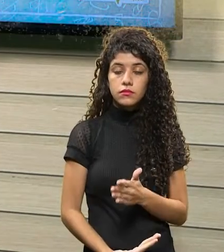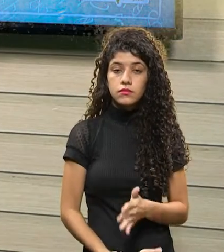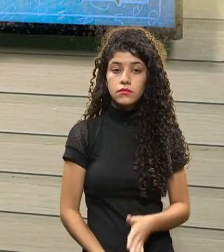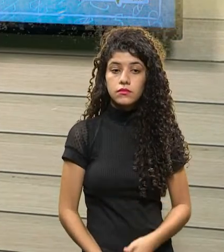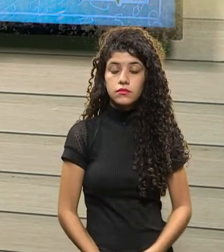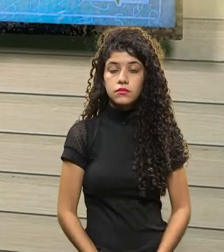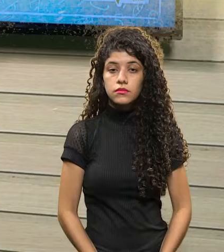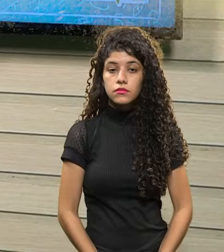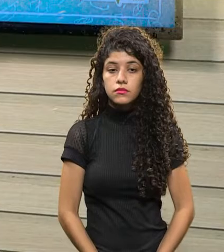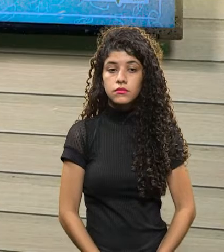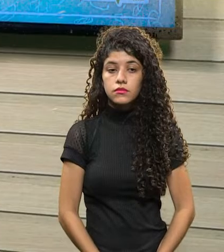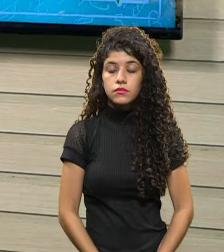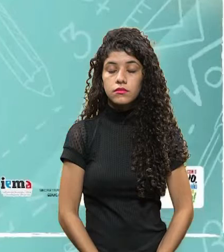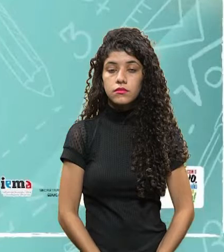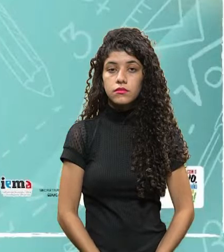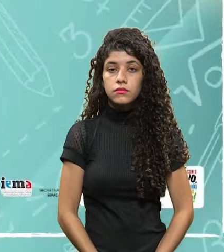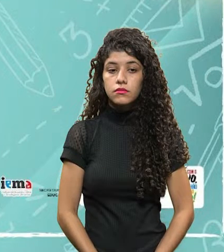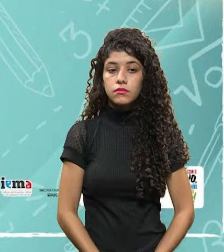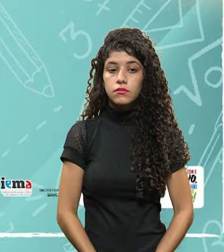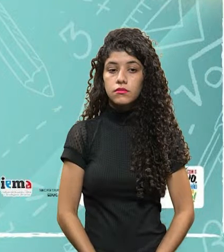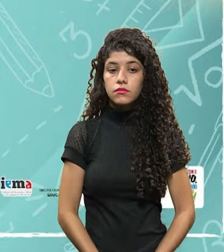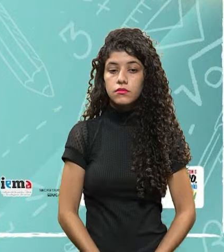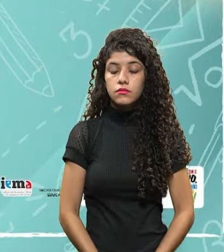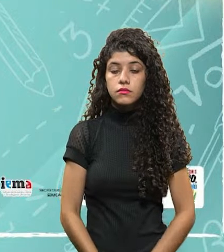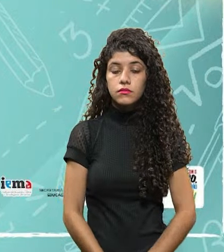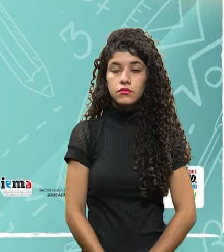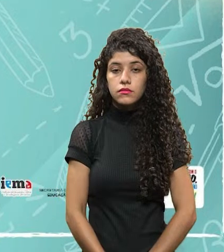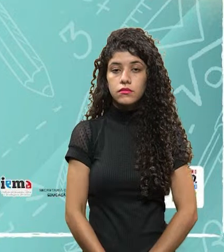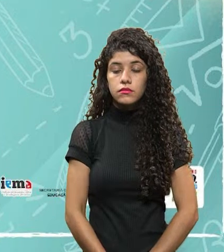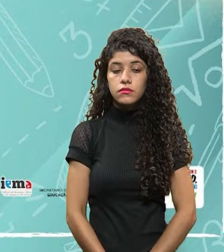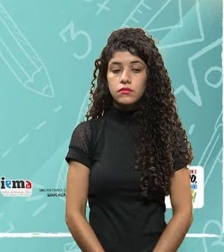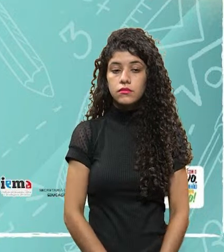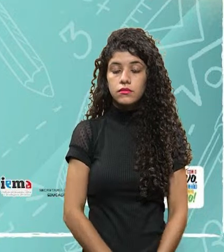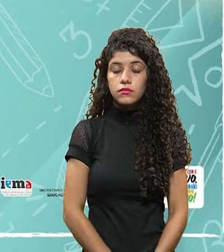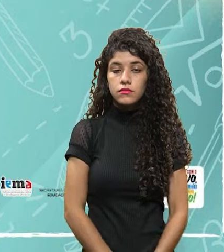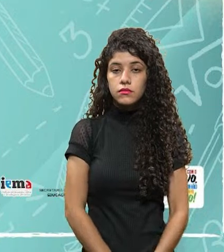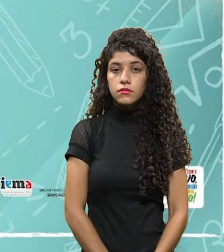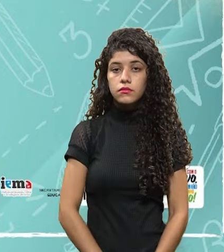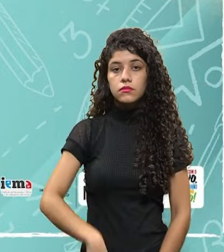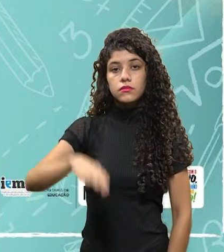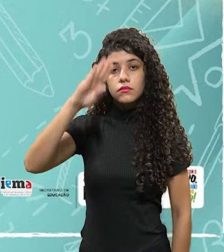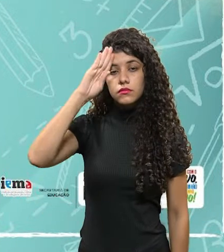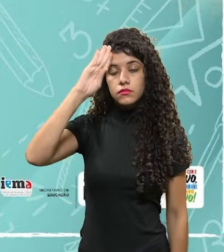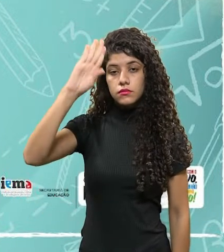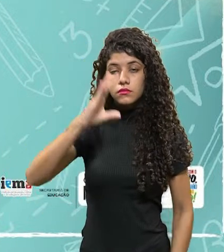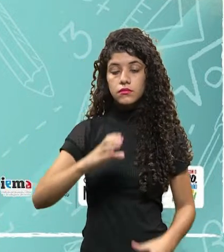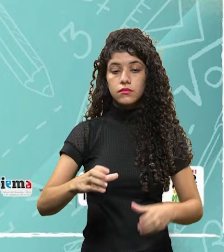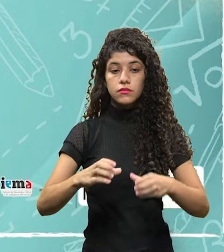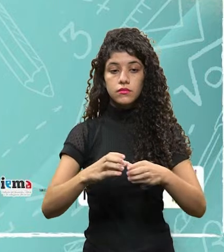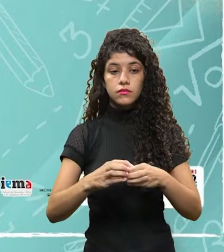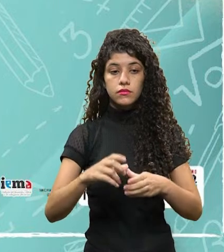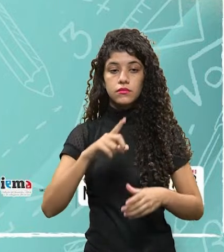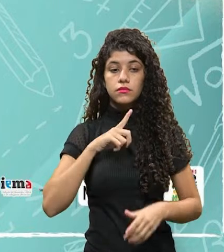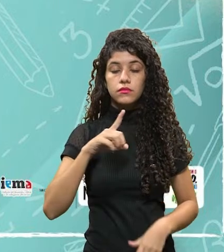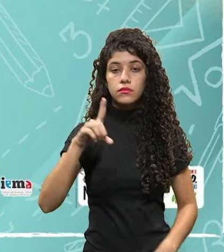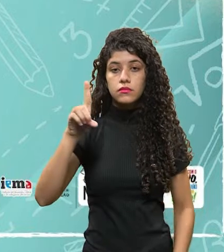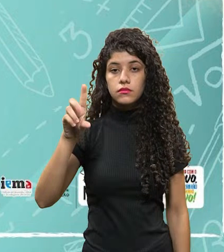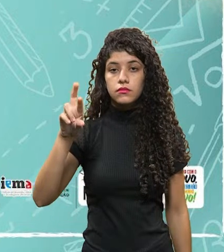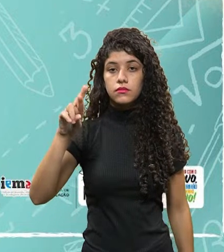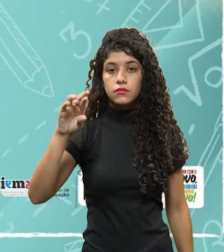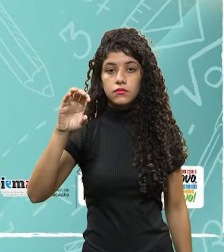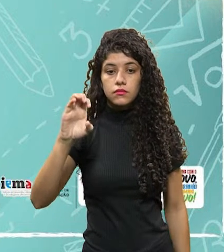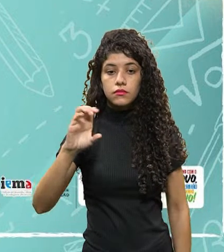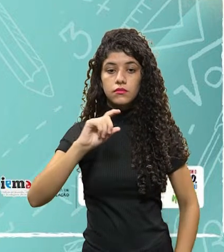ser prejuízo. Os principais grupos de receitas e despesas da DRE